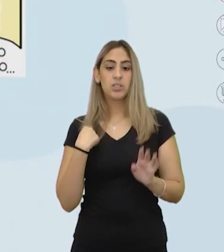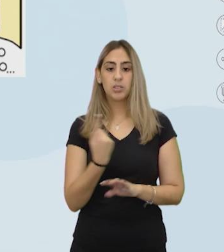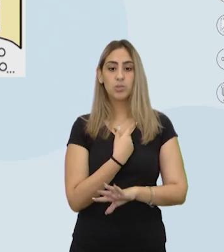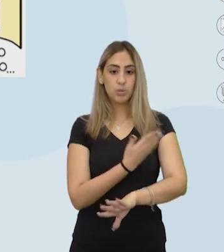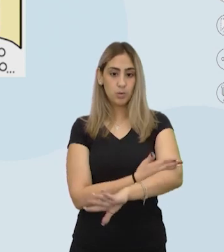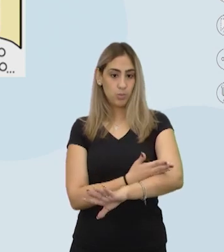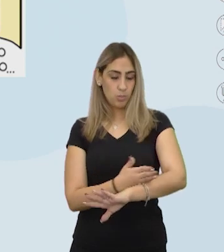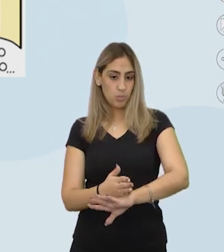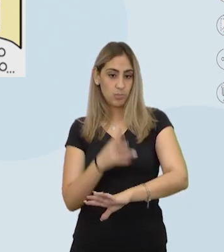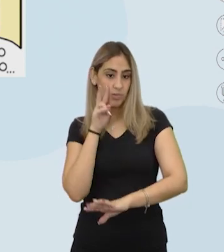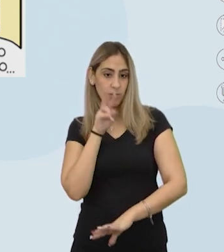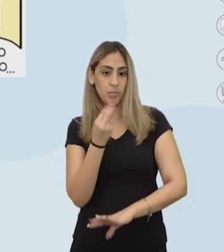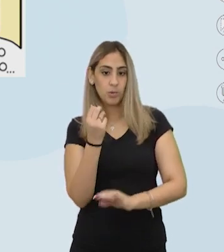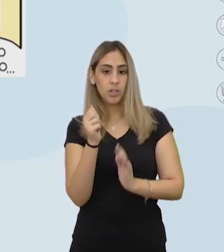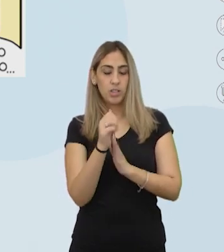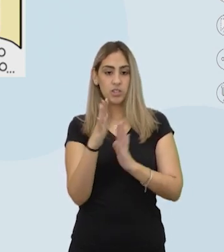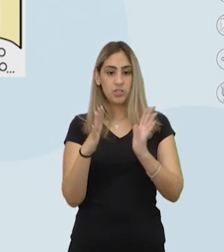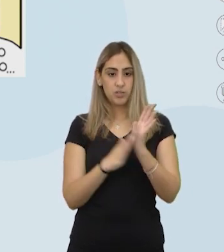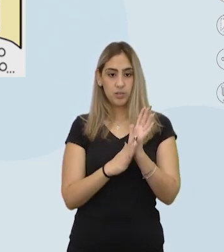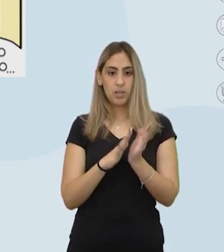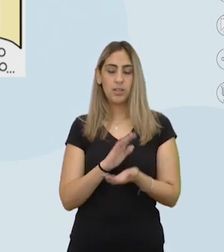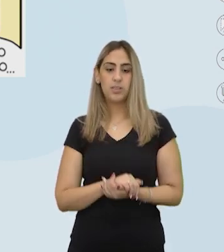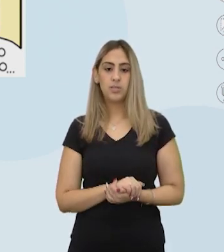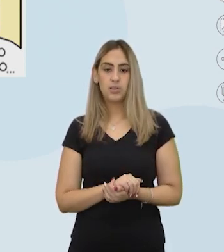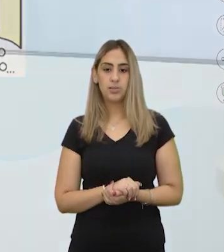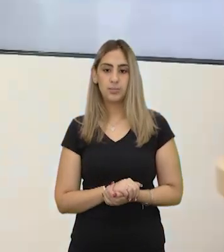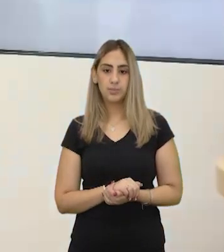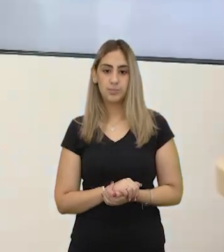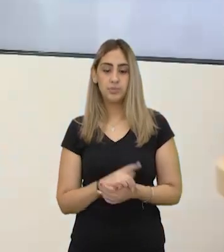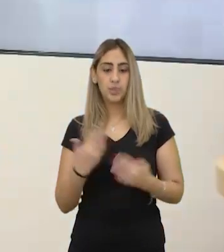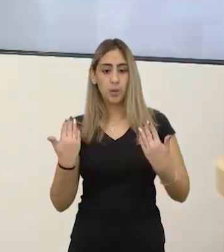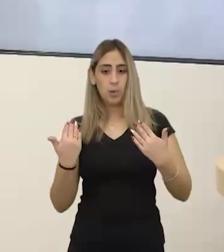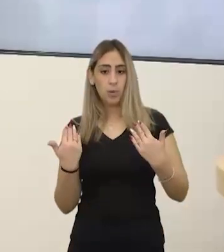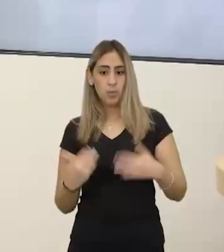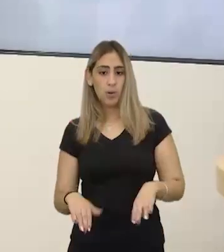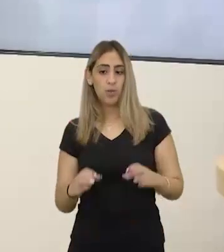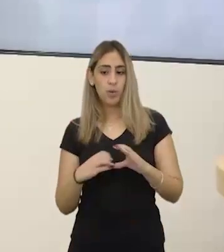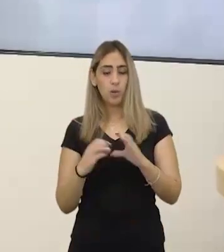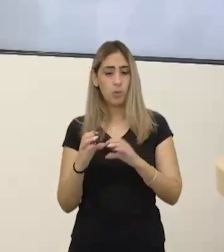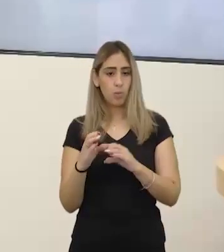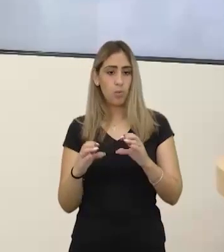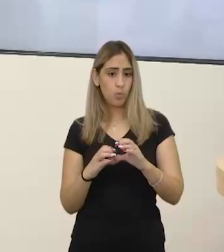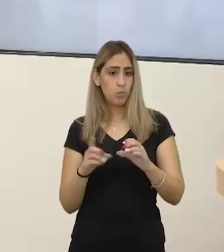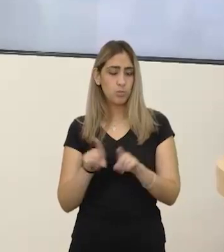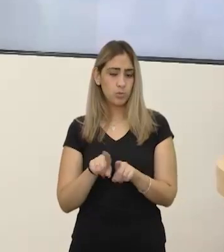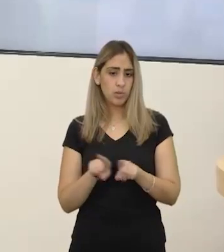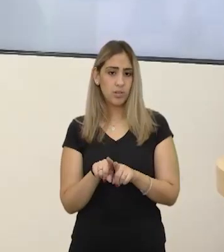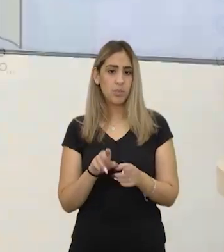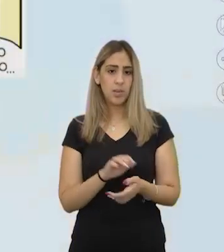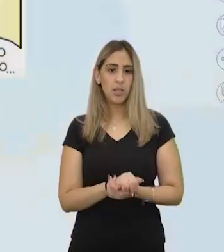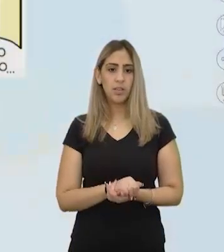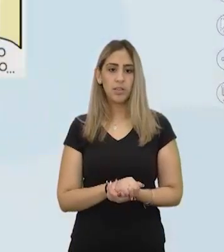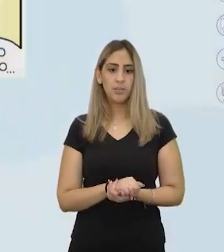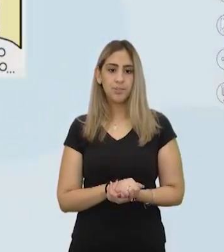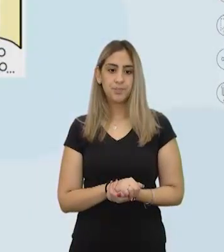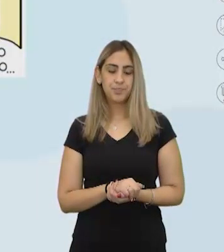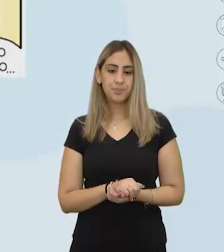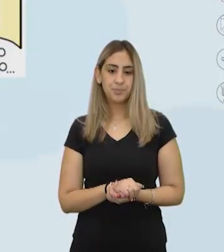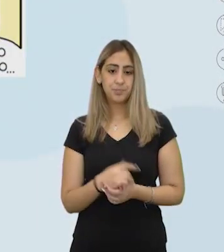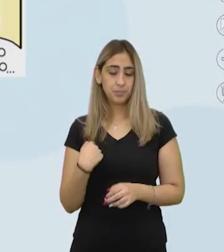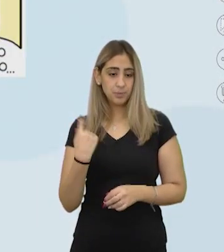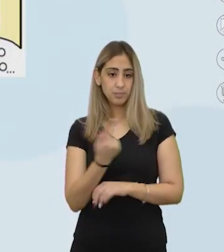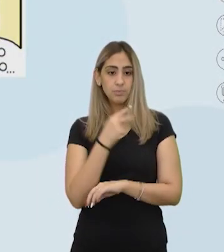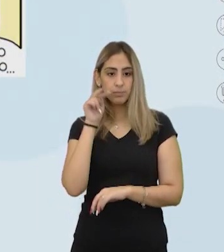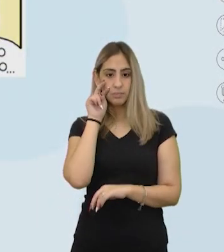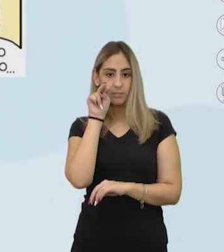ver muito em atividades de certames, né? Provas e concursos e tal. Então, para a gente ver, na verdade, a